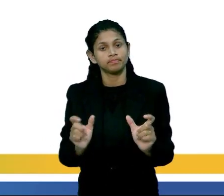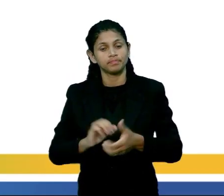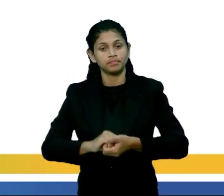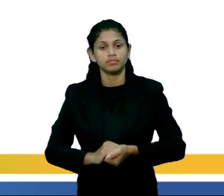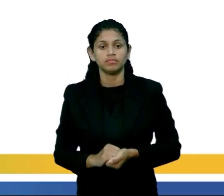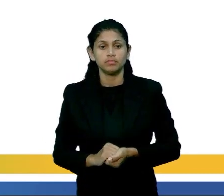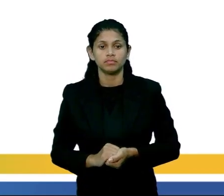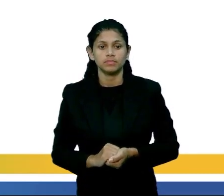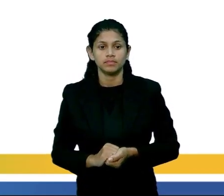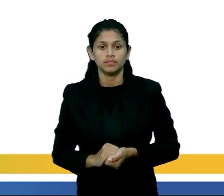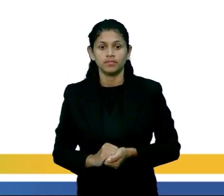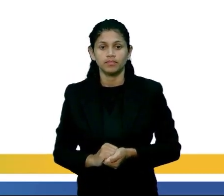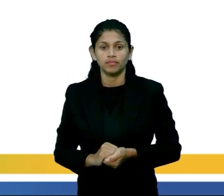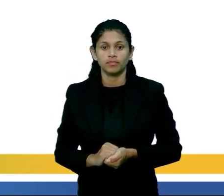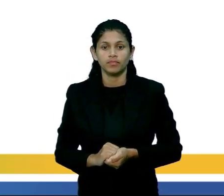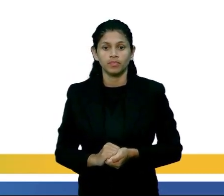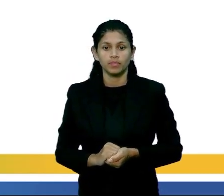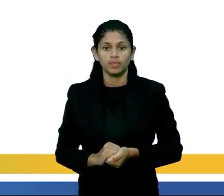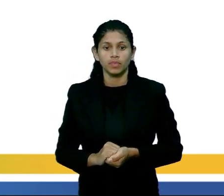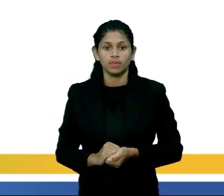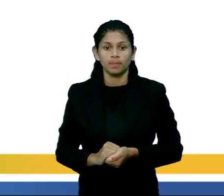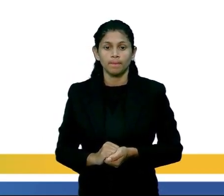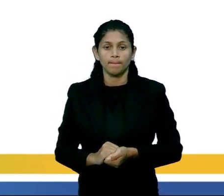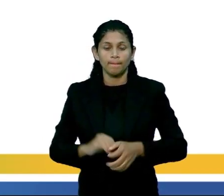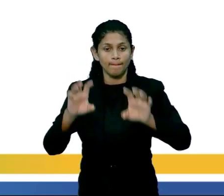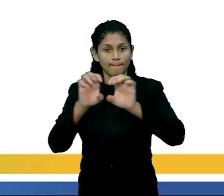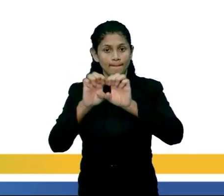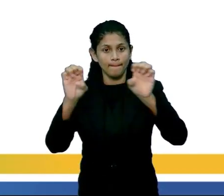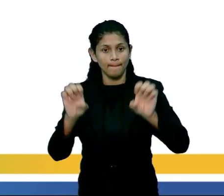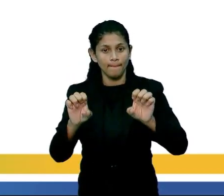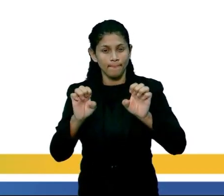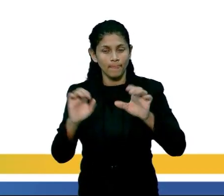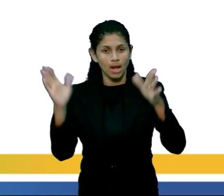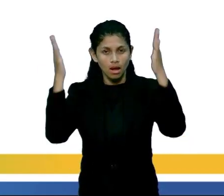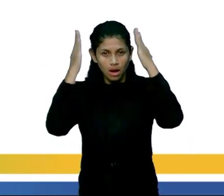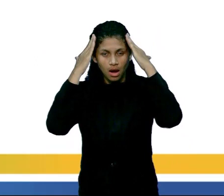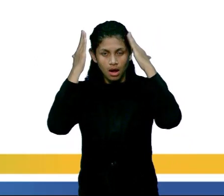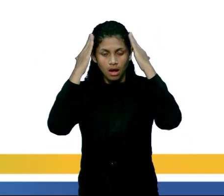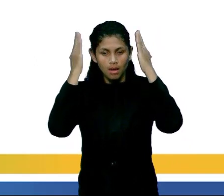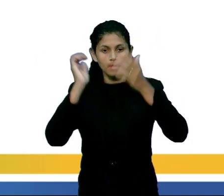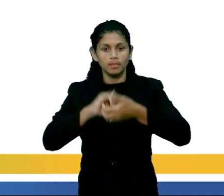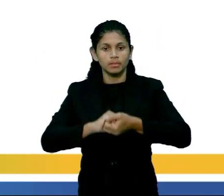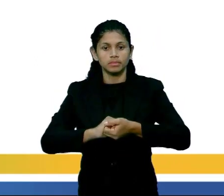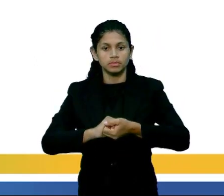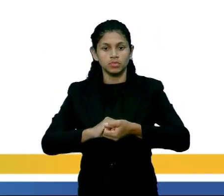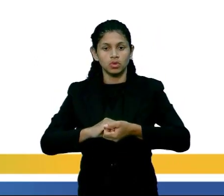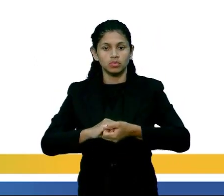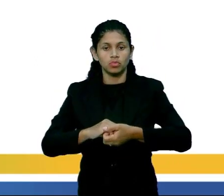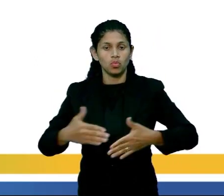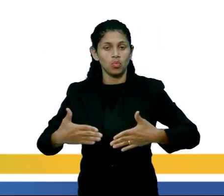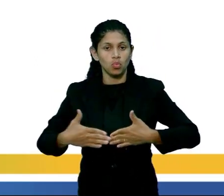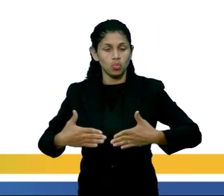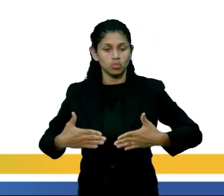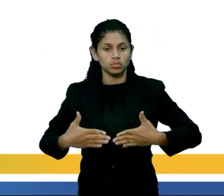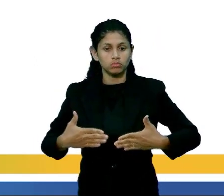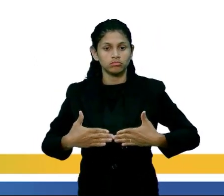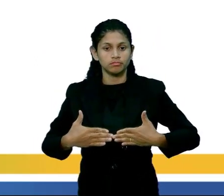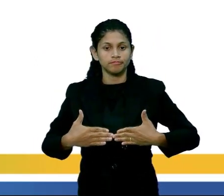ó. Deixa eu ver se vocês conseguem observar aí, ó. A estrutura da cabeça, o tronco em relação ao tronco,